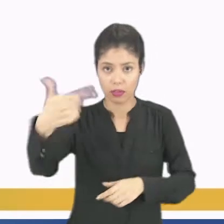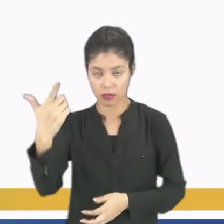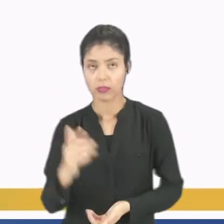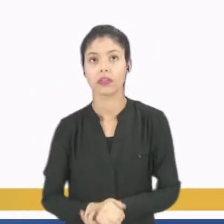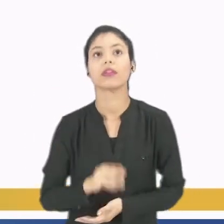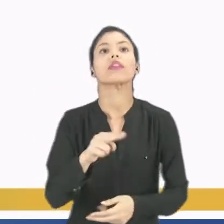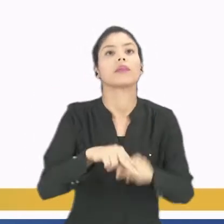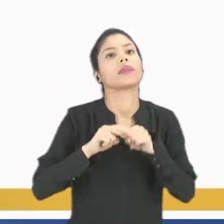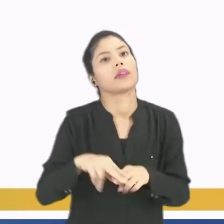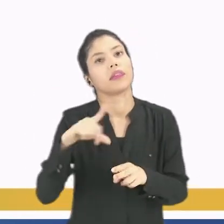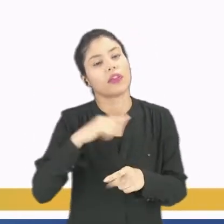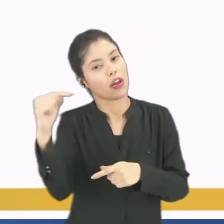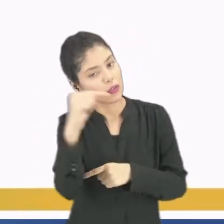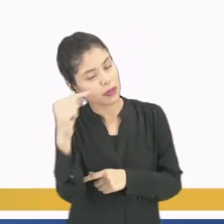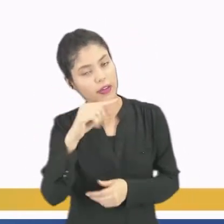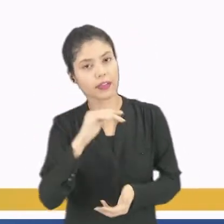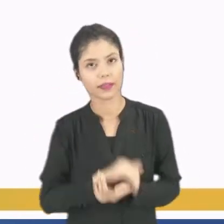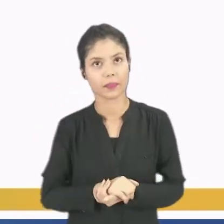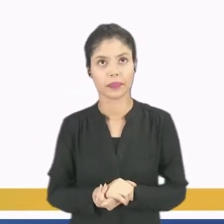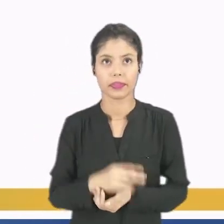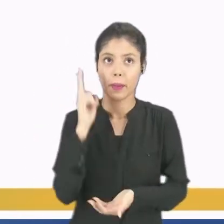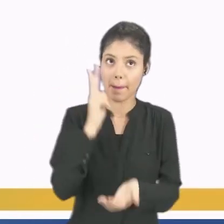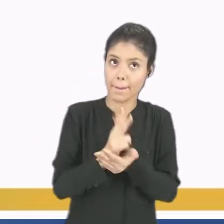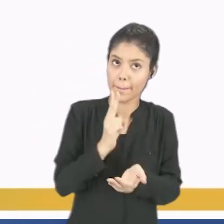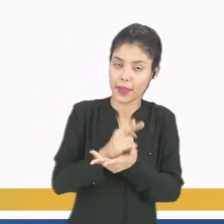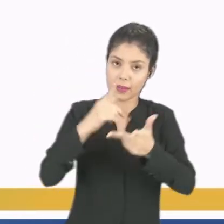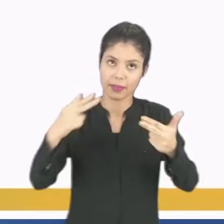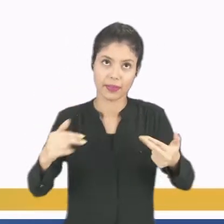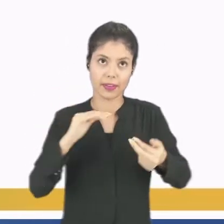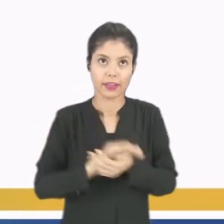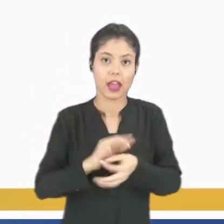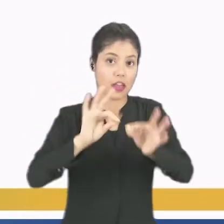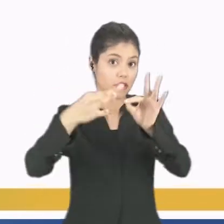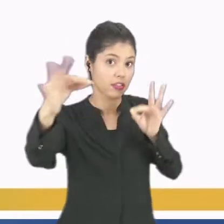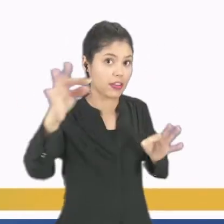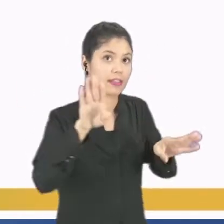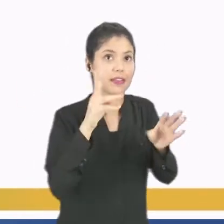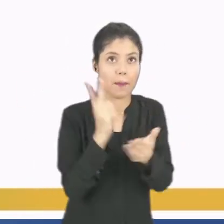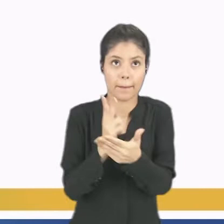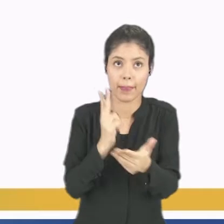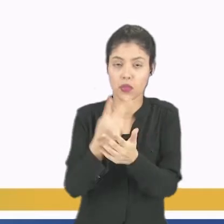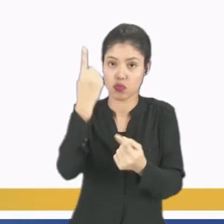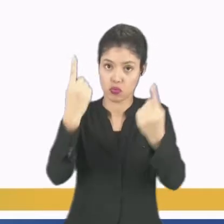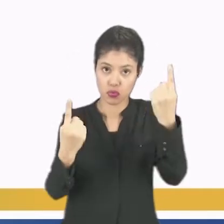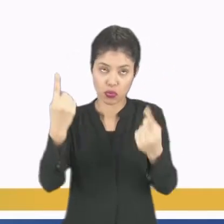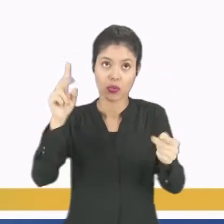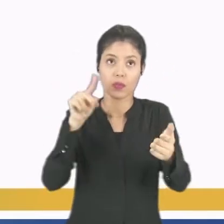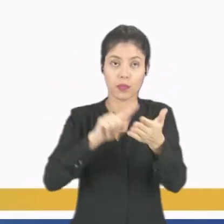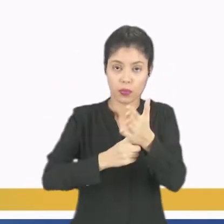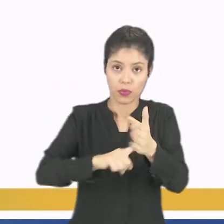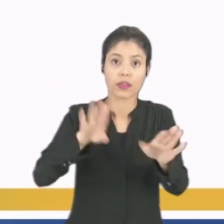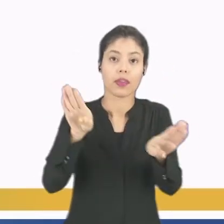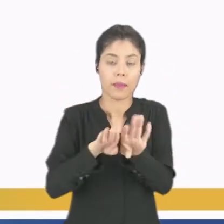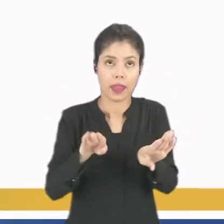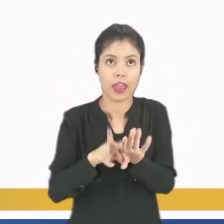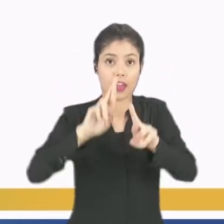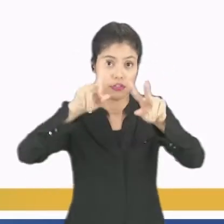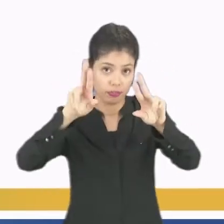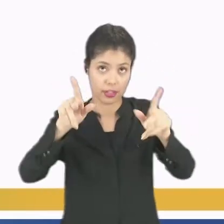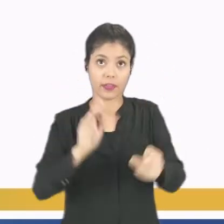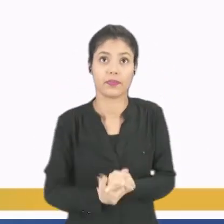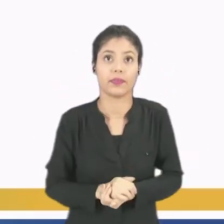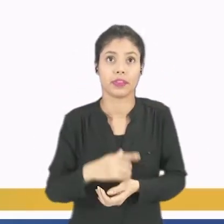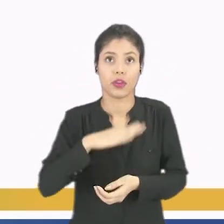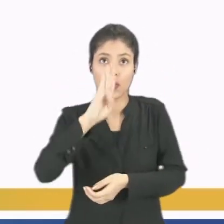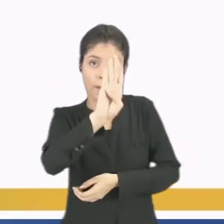tenho aqui essa subtração. Aqui do mesmo jeito. A distância entre esses dois pontos, ya e yb, é a diferença